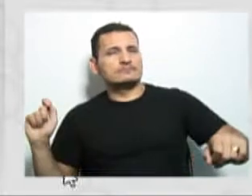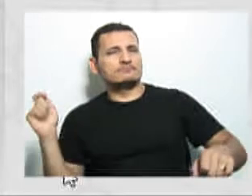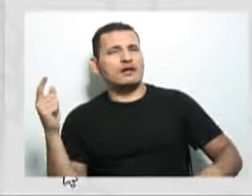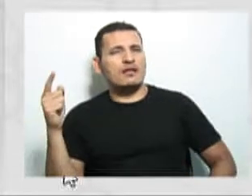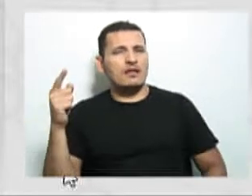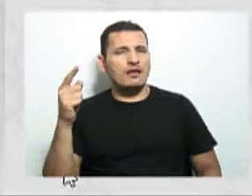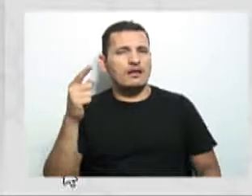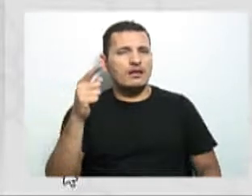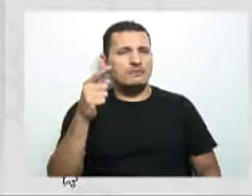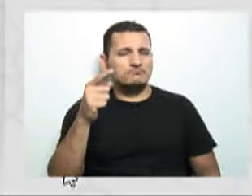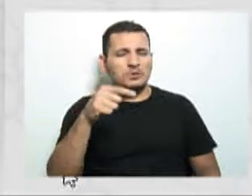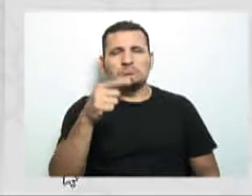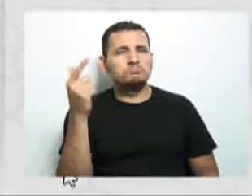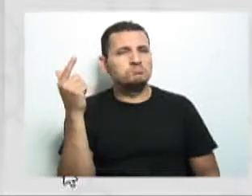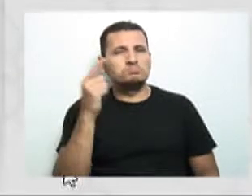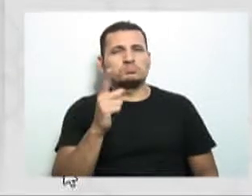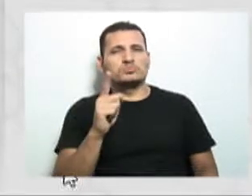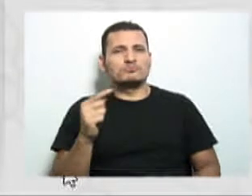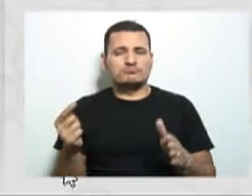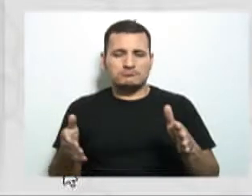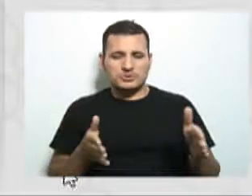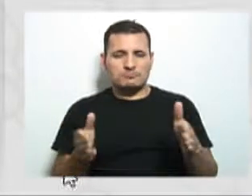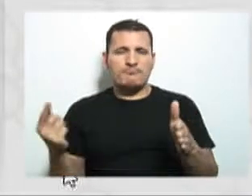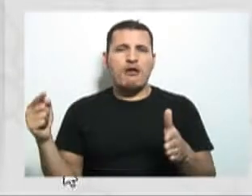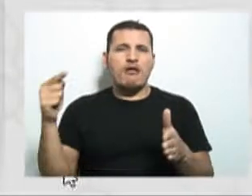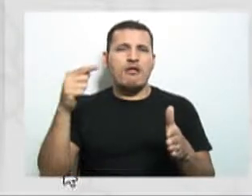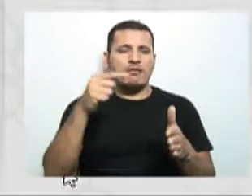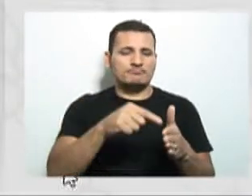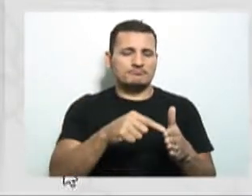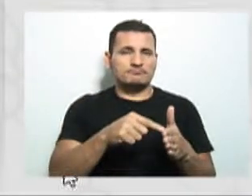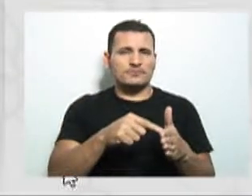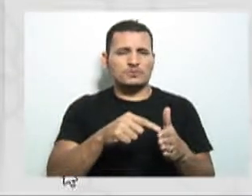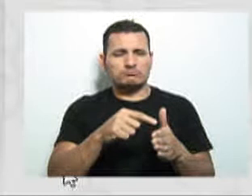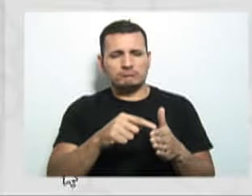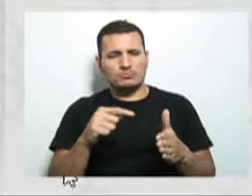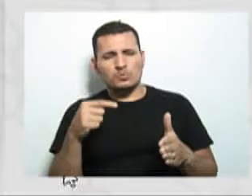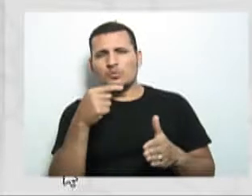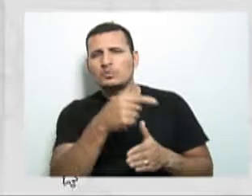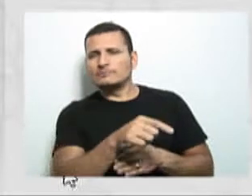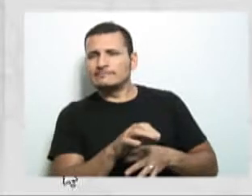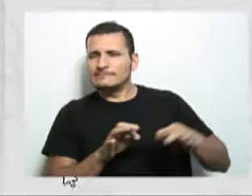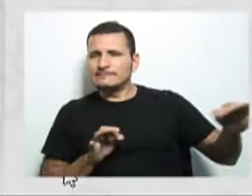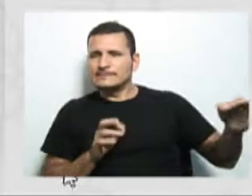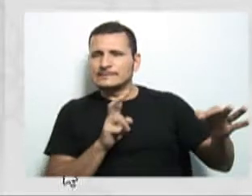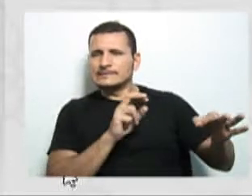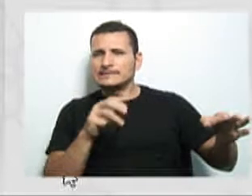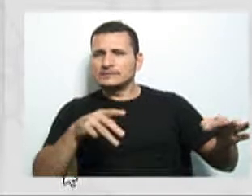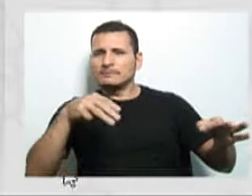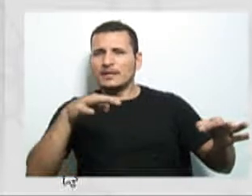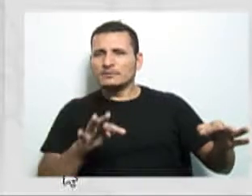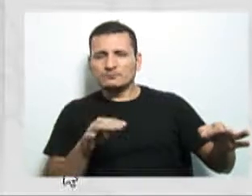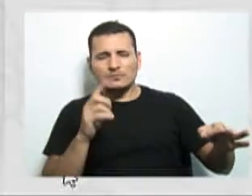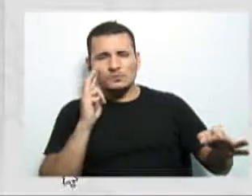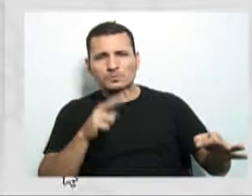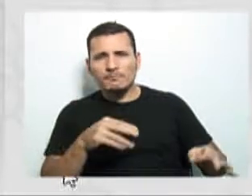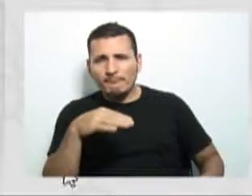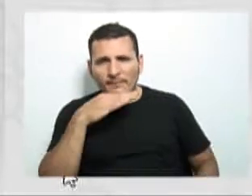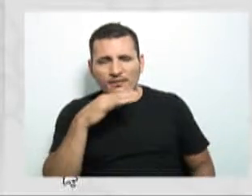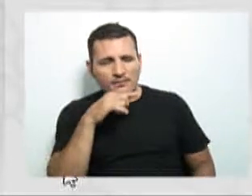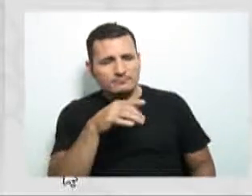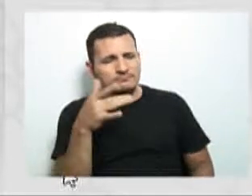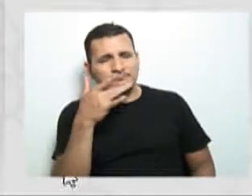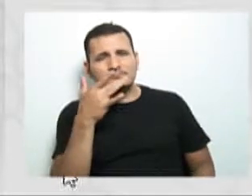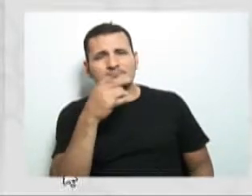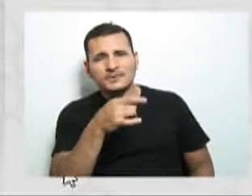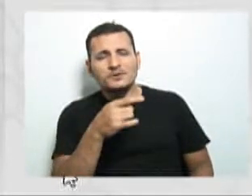negócio desse? Né? Nem na margem chegou. E aí do outro lado, a uns 500 metros de distância, tinha um pé de manga com um monte de manguinha linda e maravilhosa. Eu falei, rapaz, é